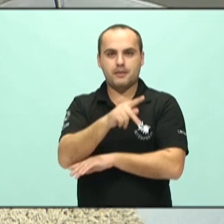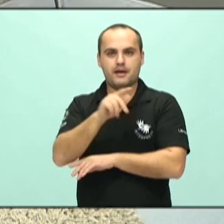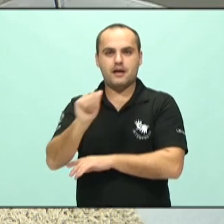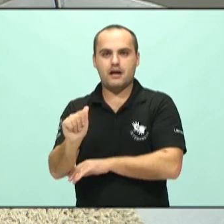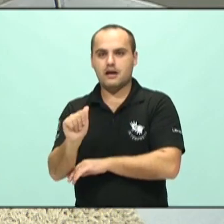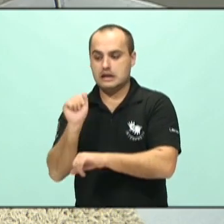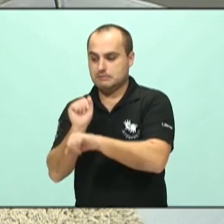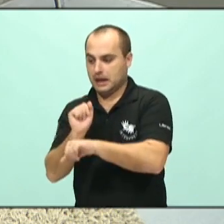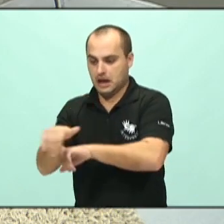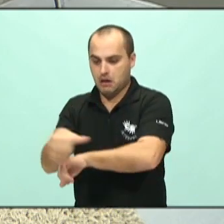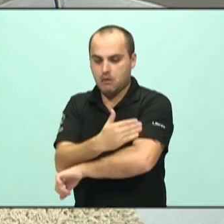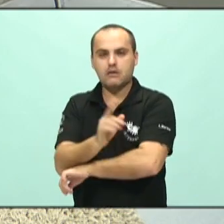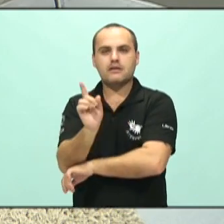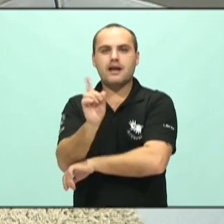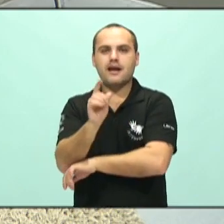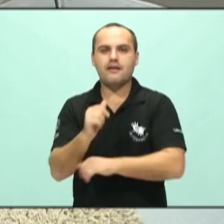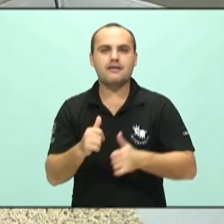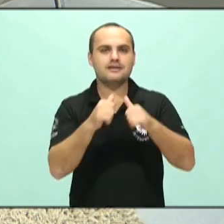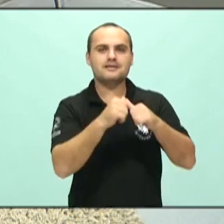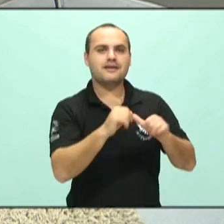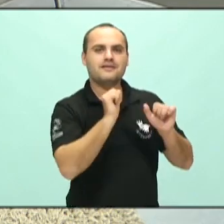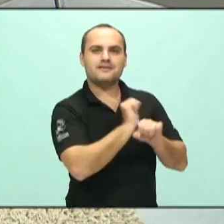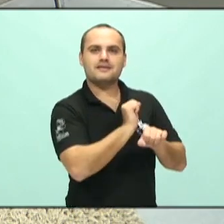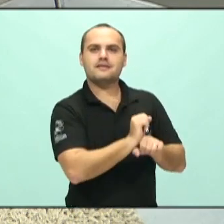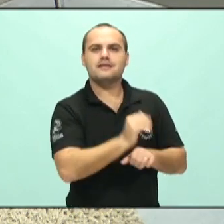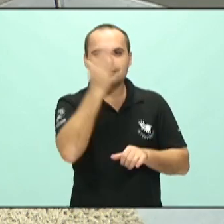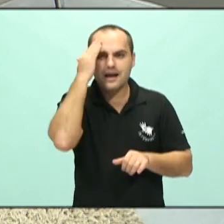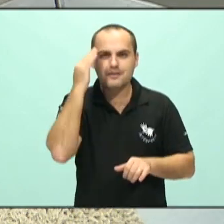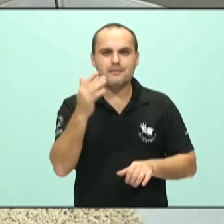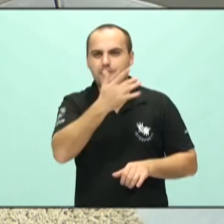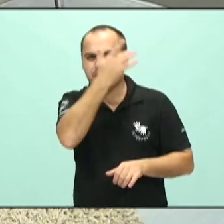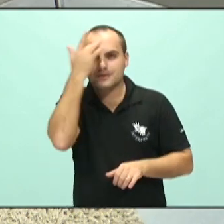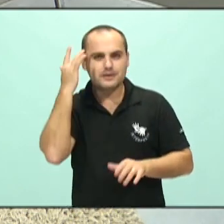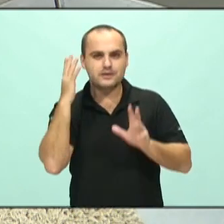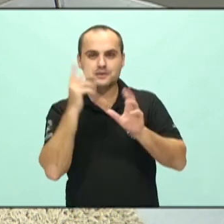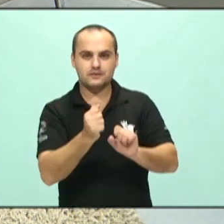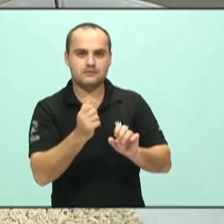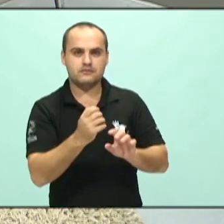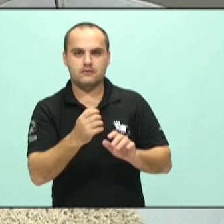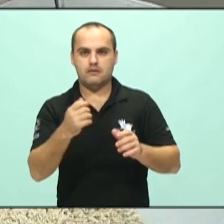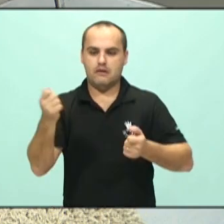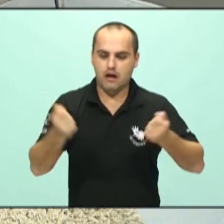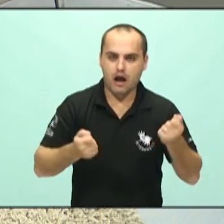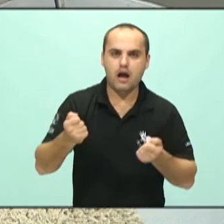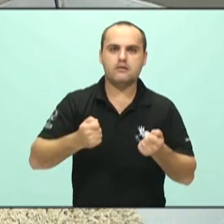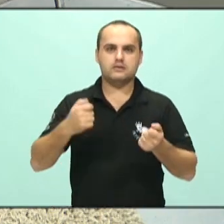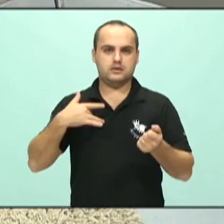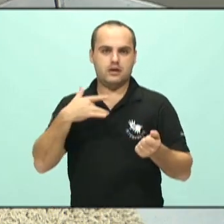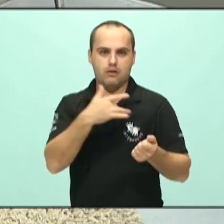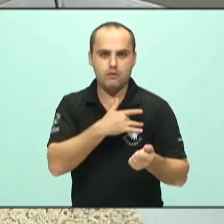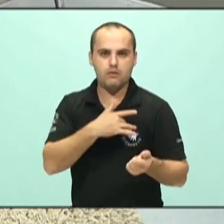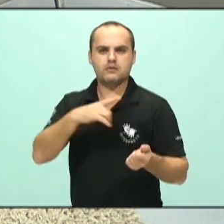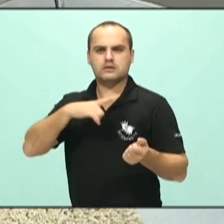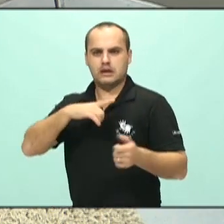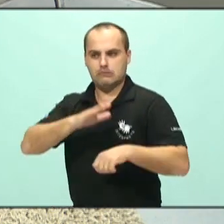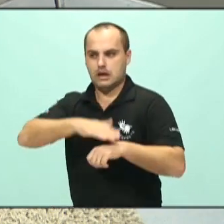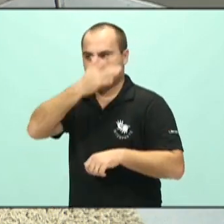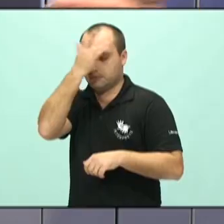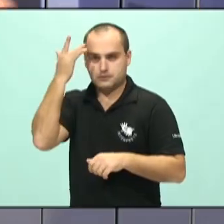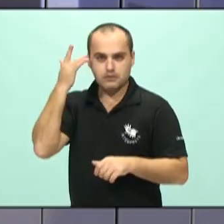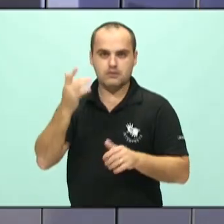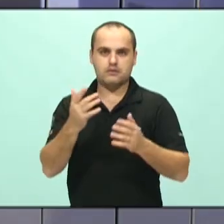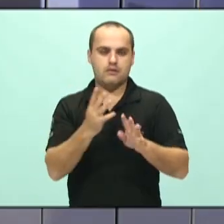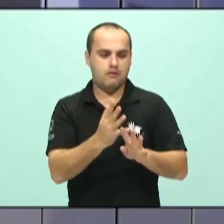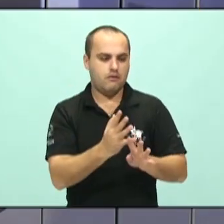esperam mais na rua. E estão ao menos abrigadas. Sim, você imaginava, ficava aquelas pessoas todas, porque os carros de saúde dos municípios trazem mais cedo,